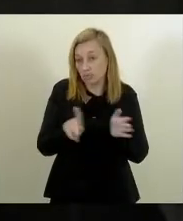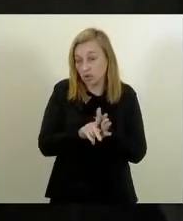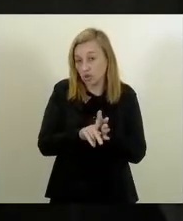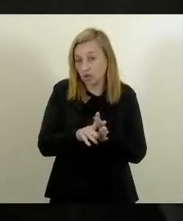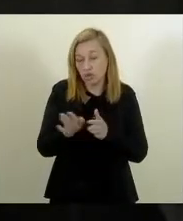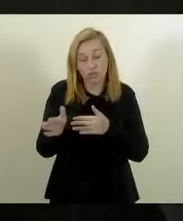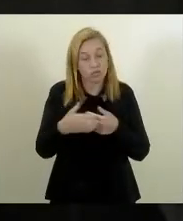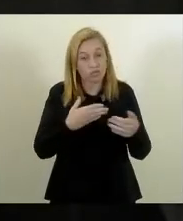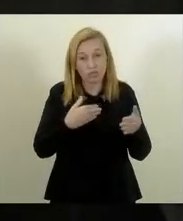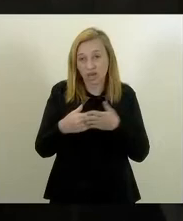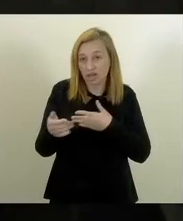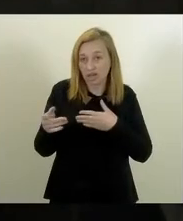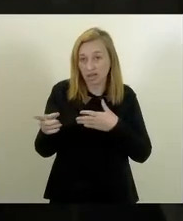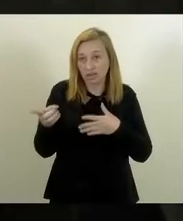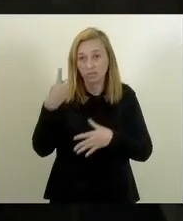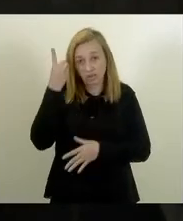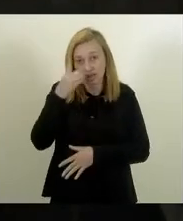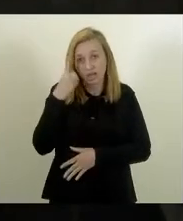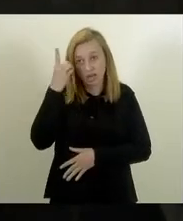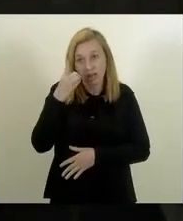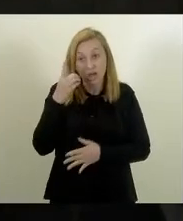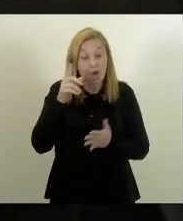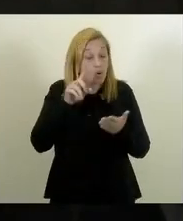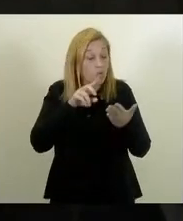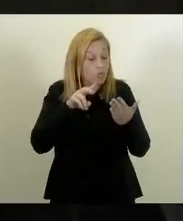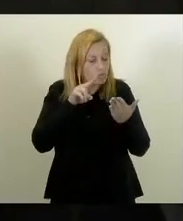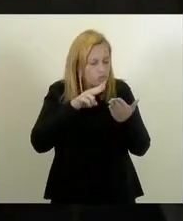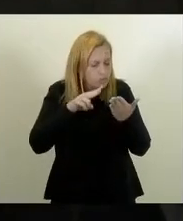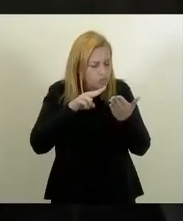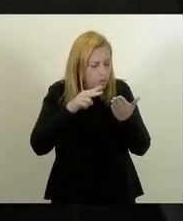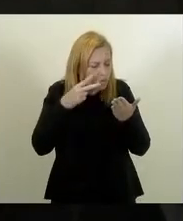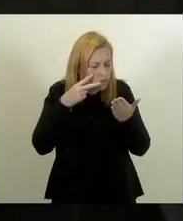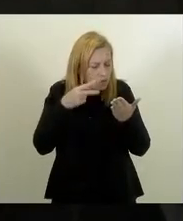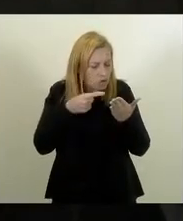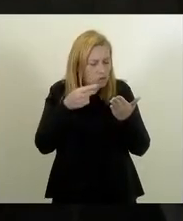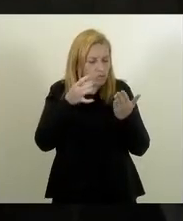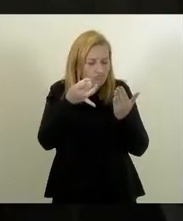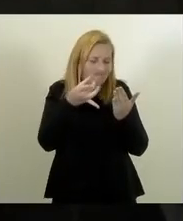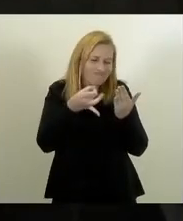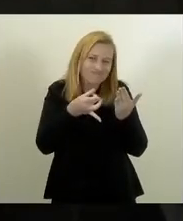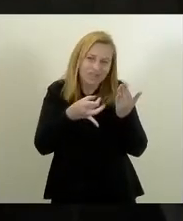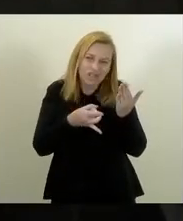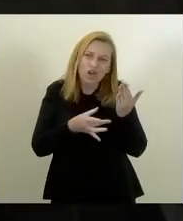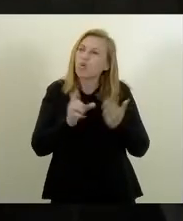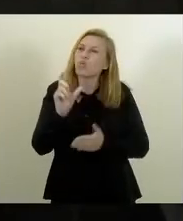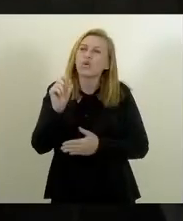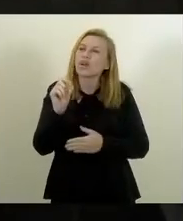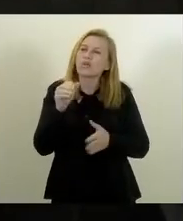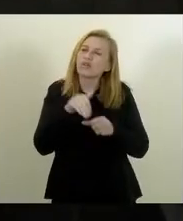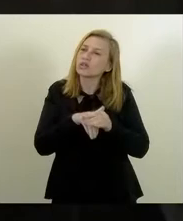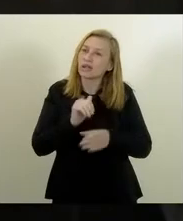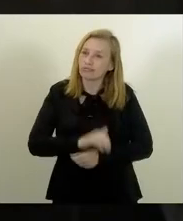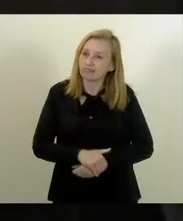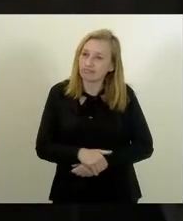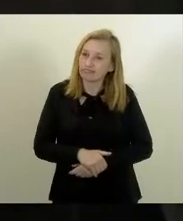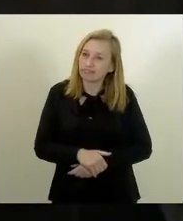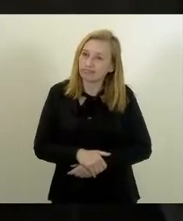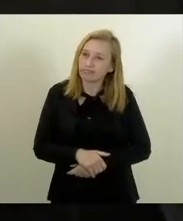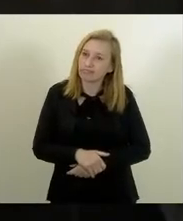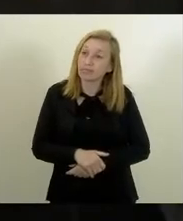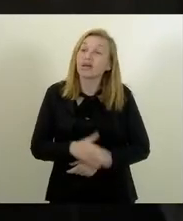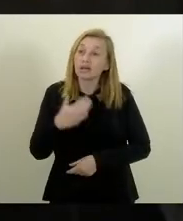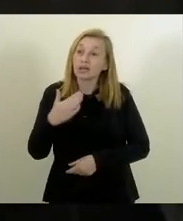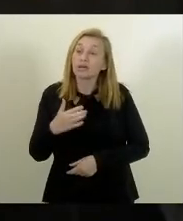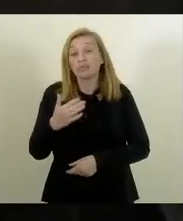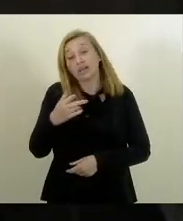qualquer deputado, eu procuro saber o que o deputado estava colocando para ser votado. Para mim, se é